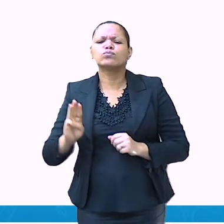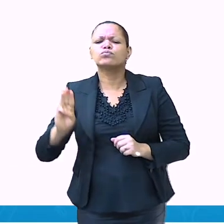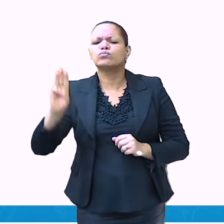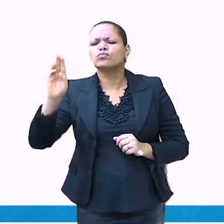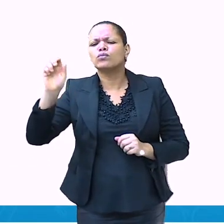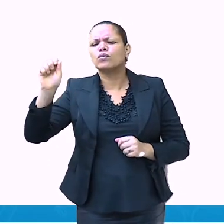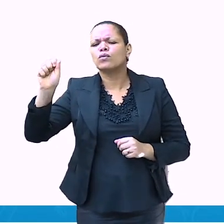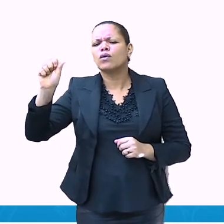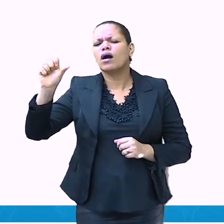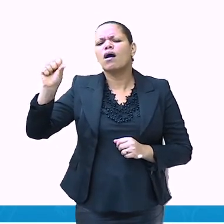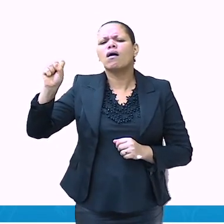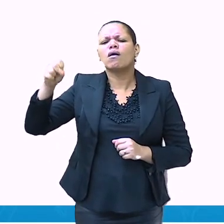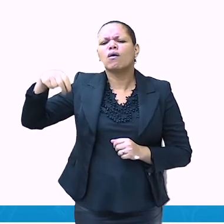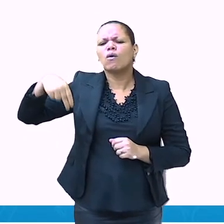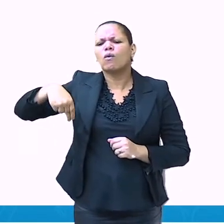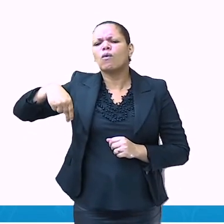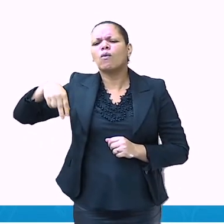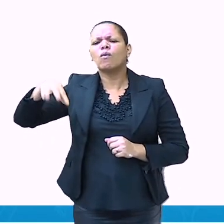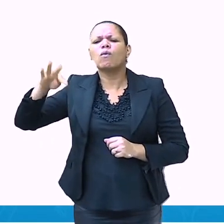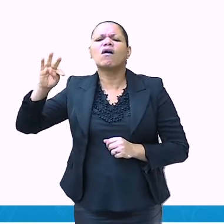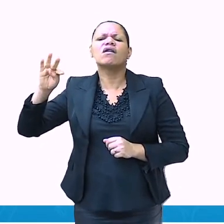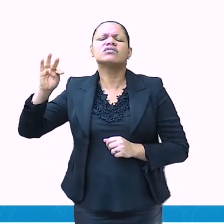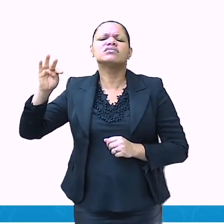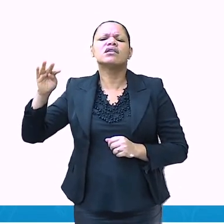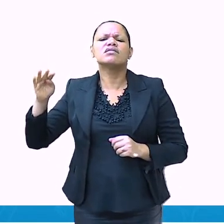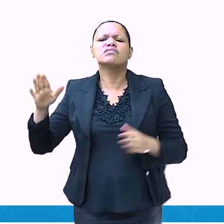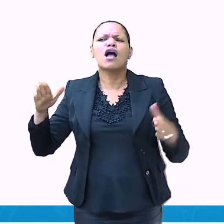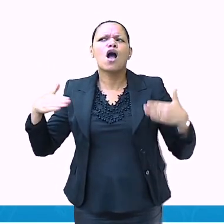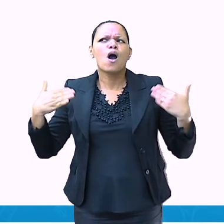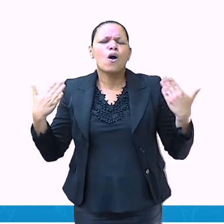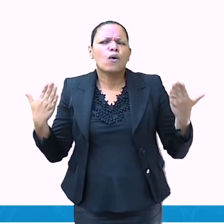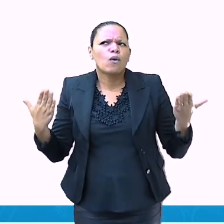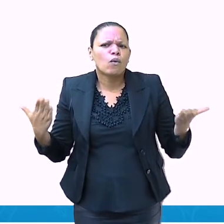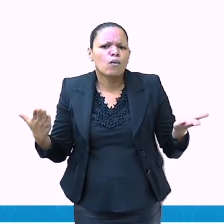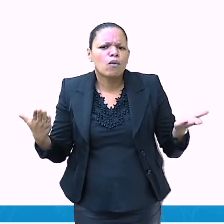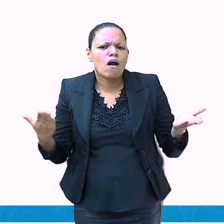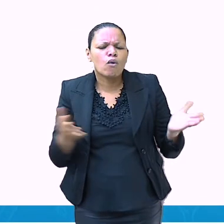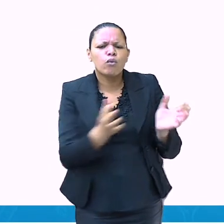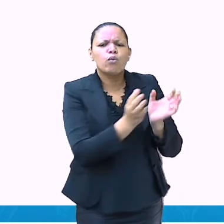é para qual? Qual que é o pronome pessoal que a gente usa para was?